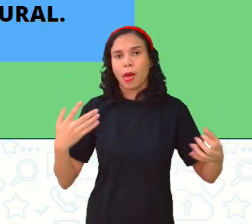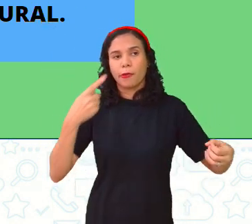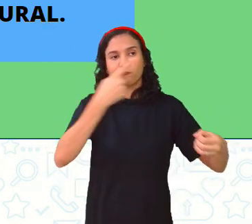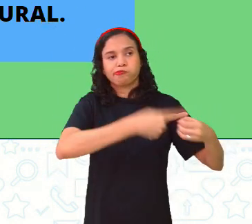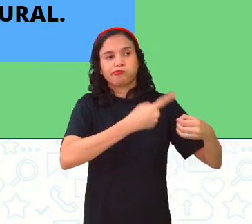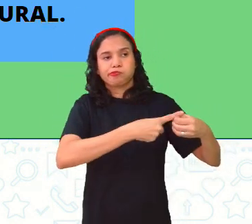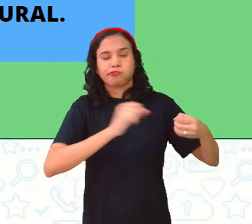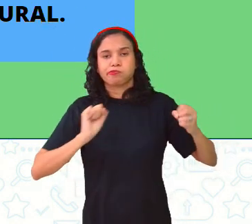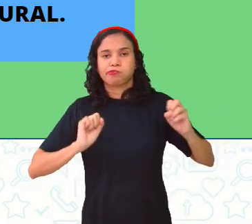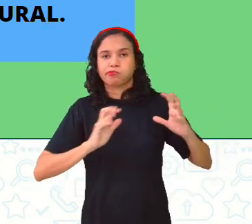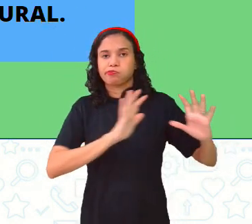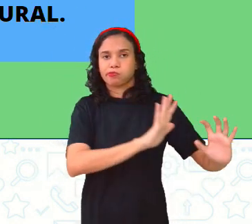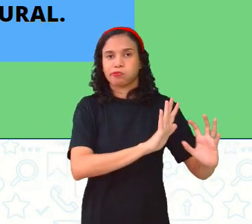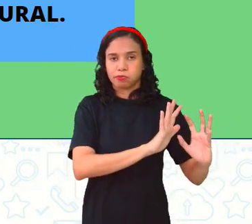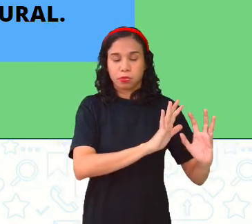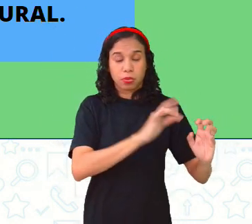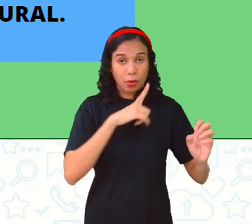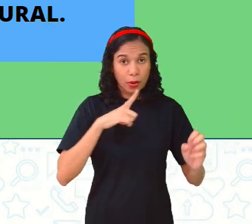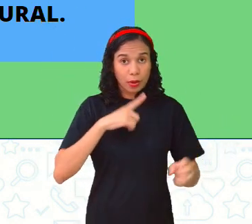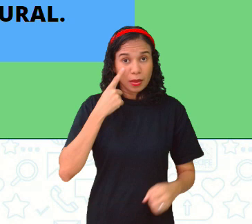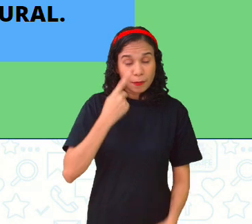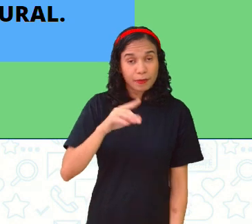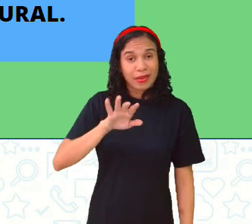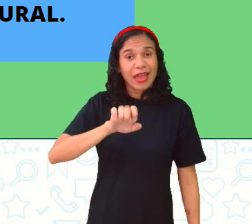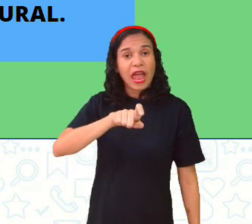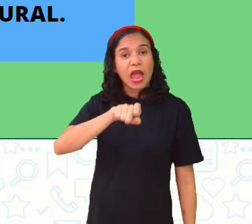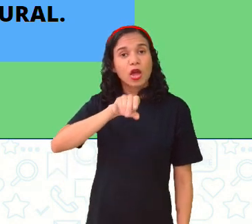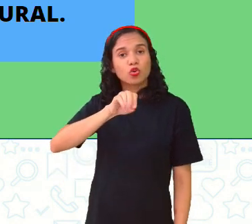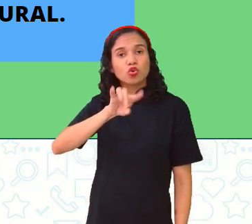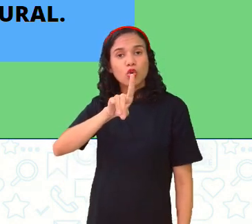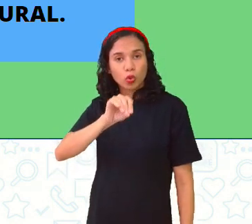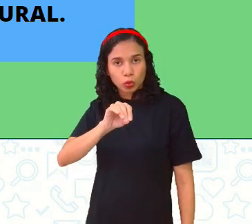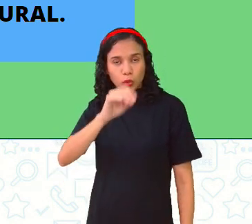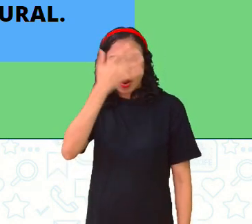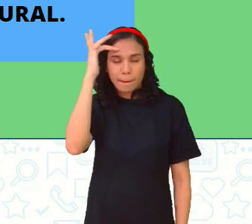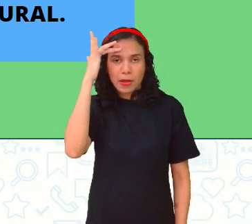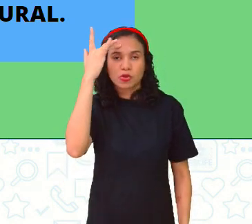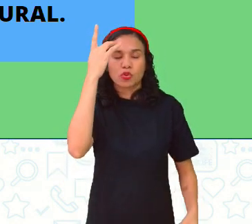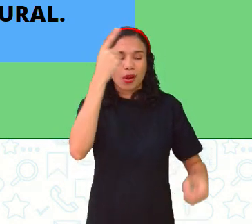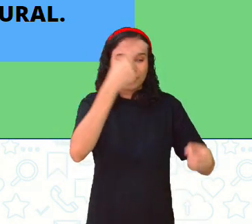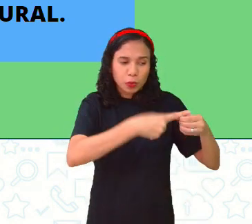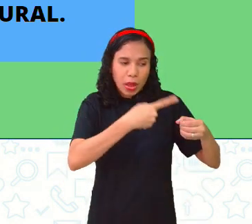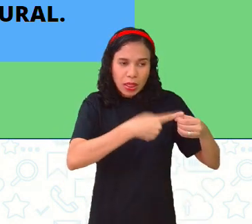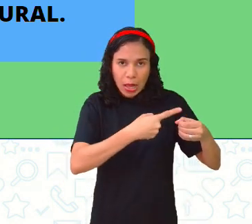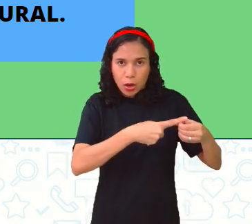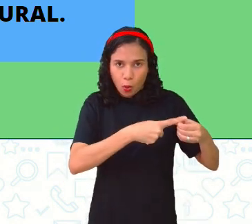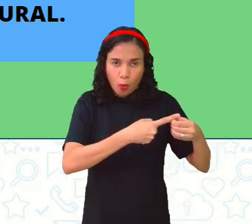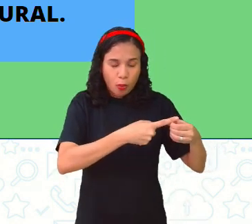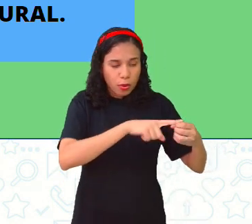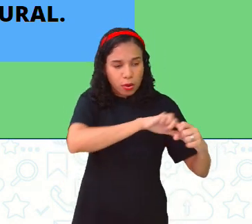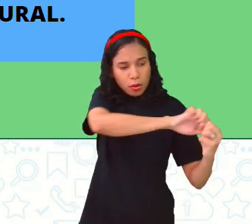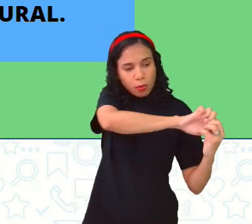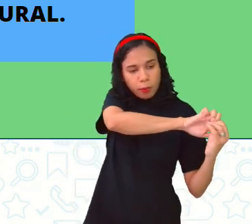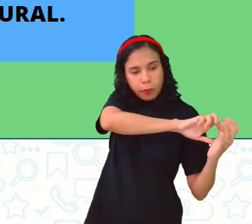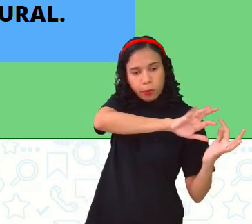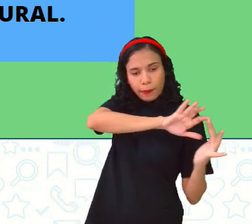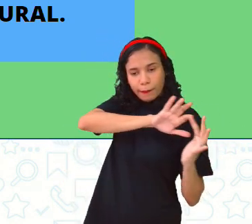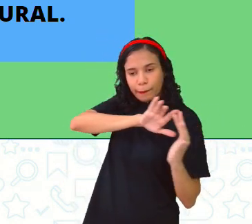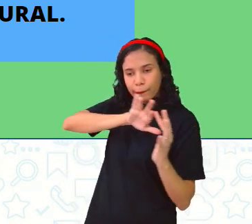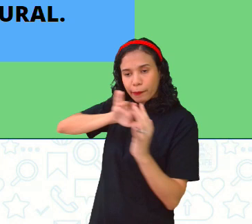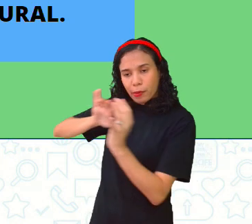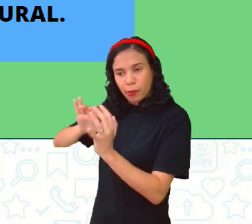rural. Então, o êxodo rural são as pessoas que moravam na zona rural e se deslocaram para os